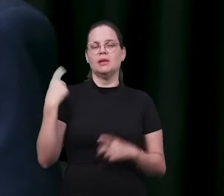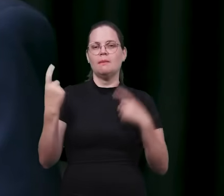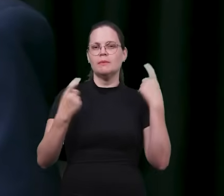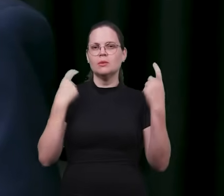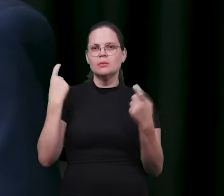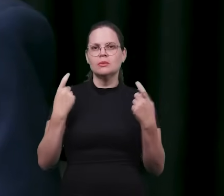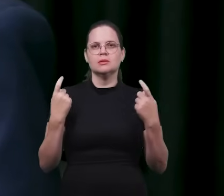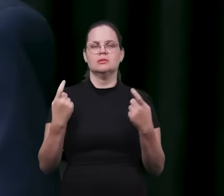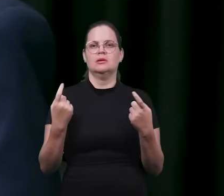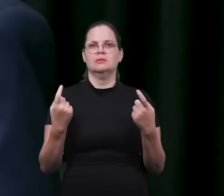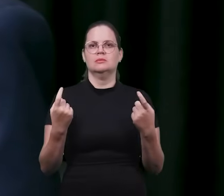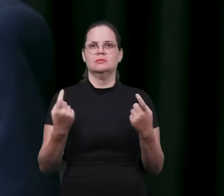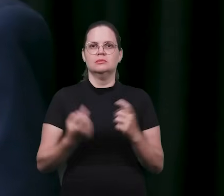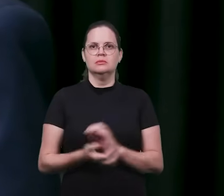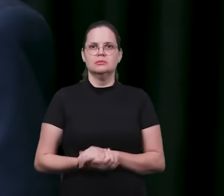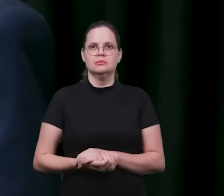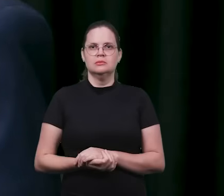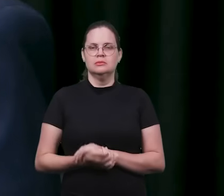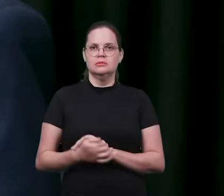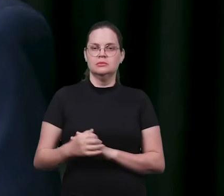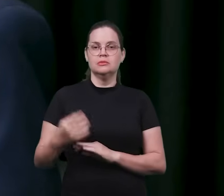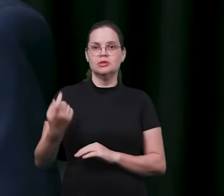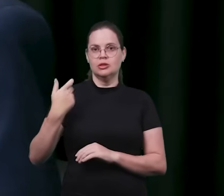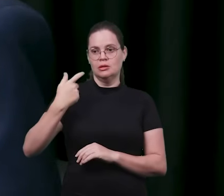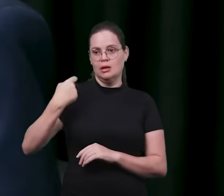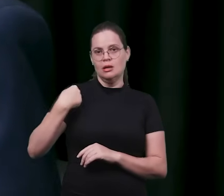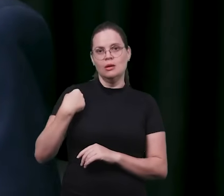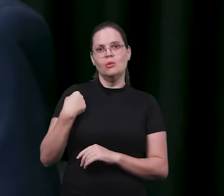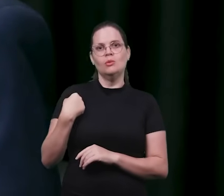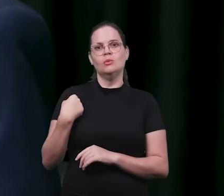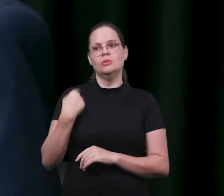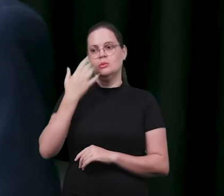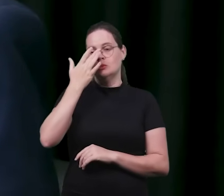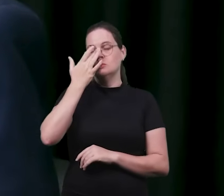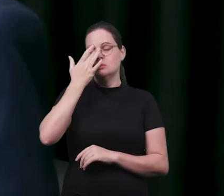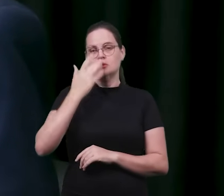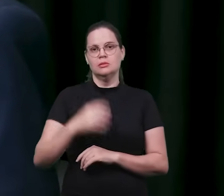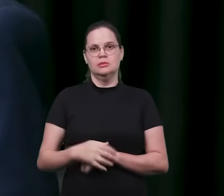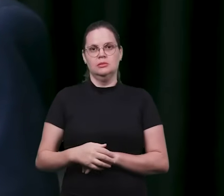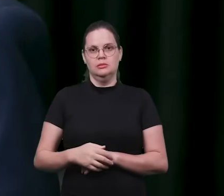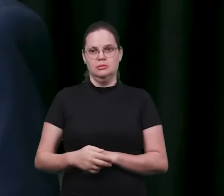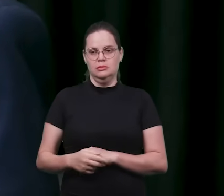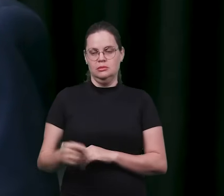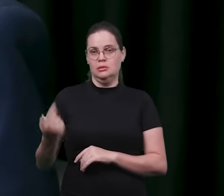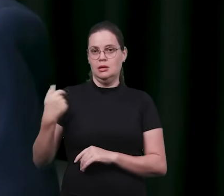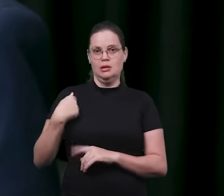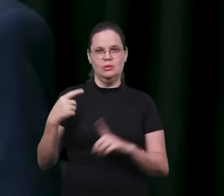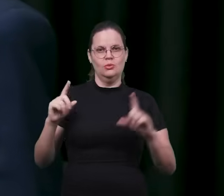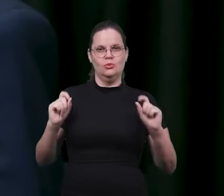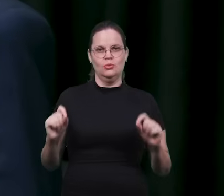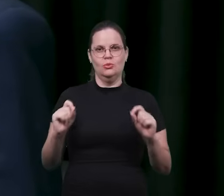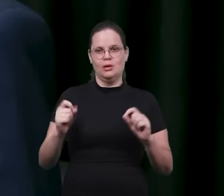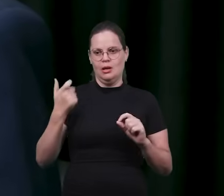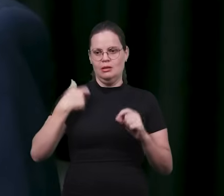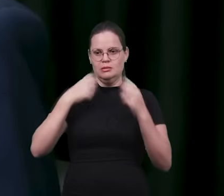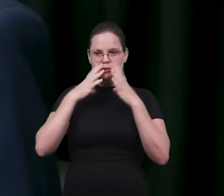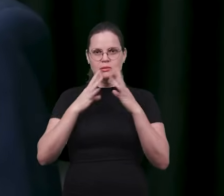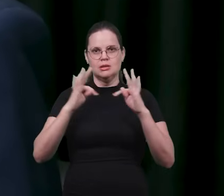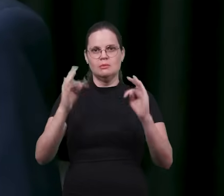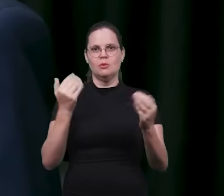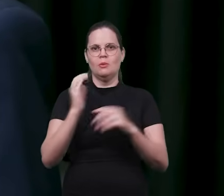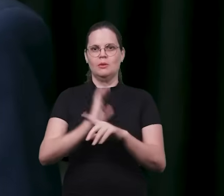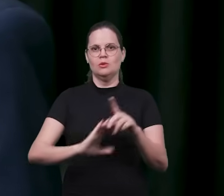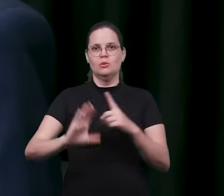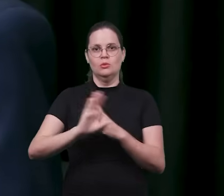preocupação de ser o culto que o Senhor preparou. Né? A gente vê lá no início,